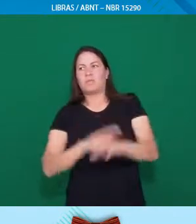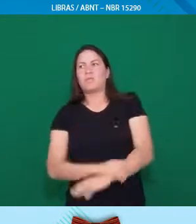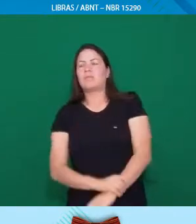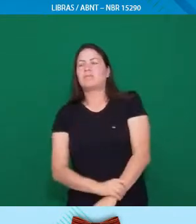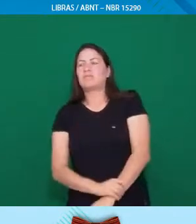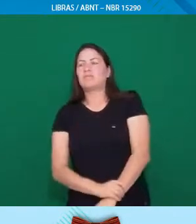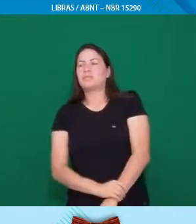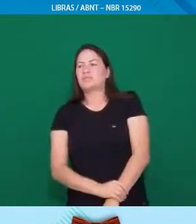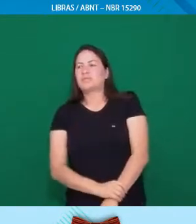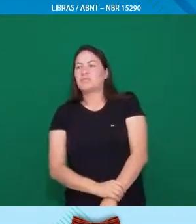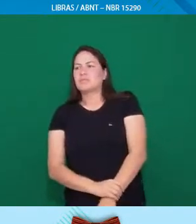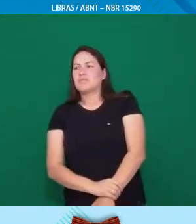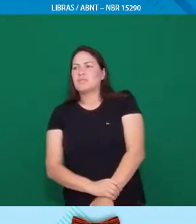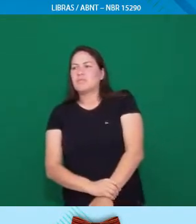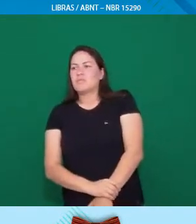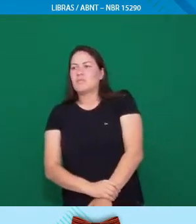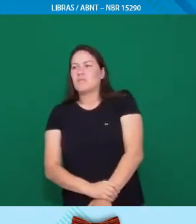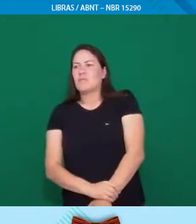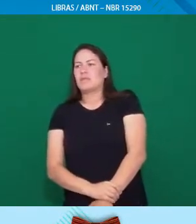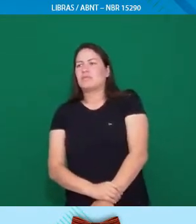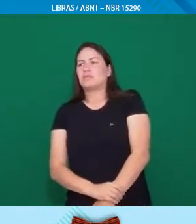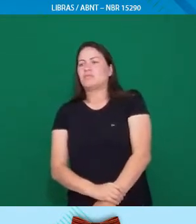E aí